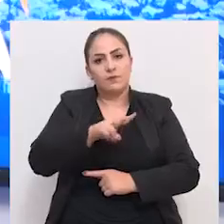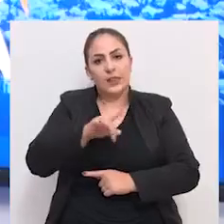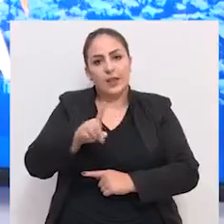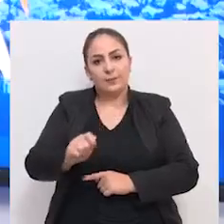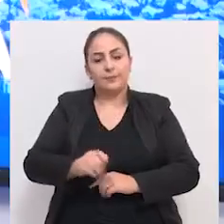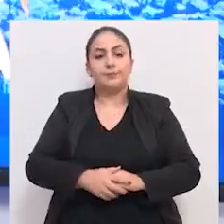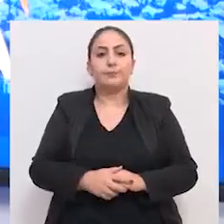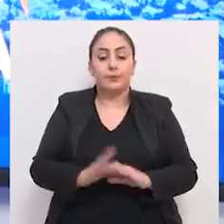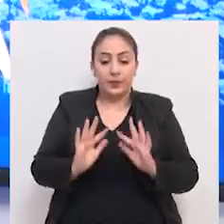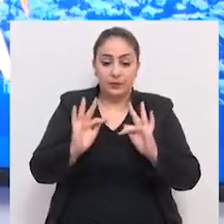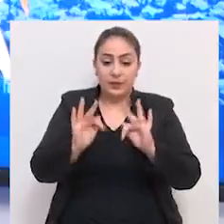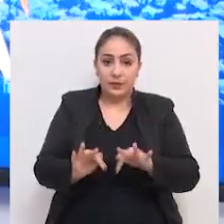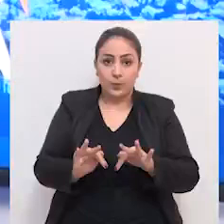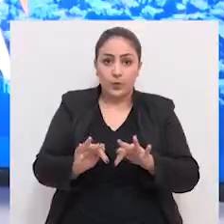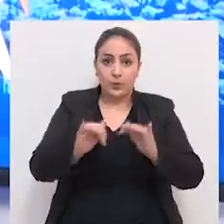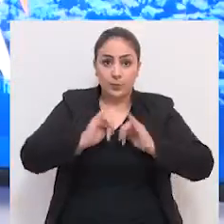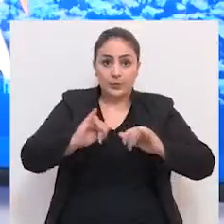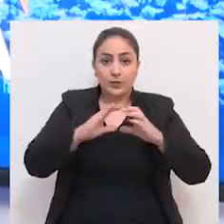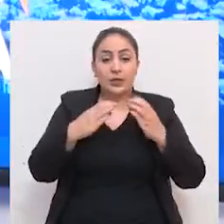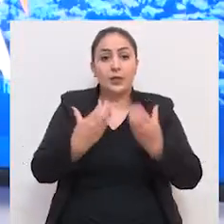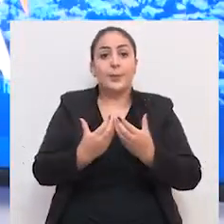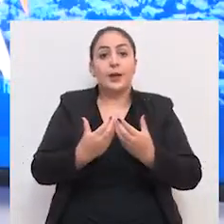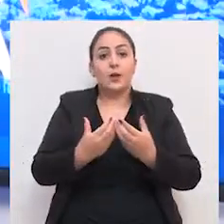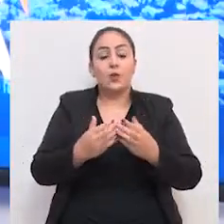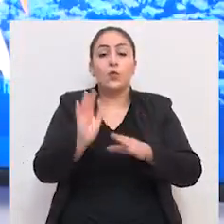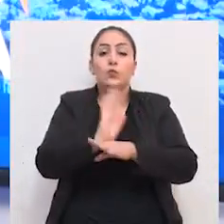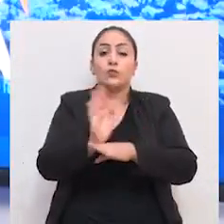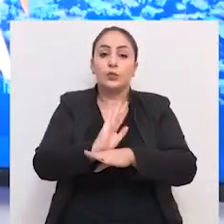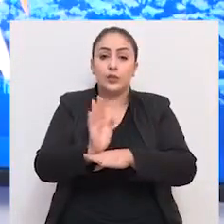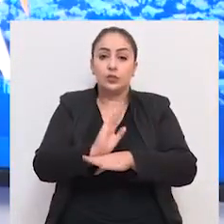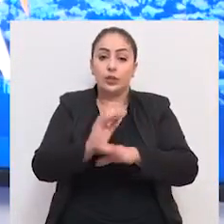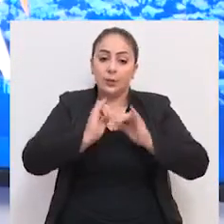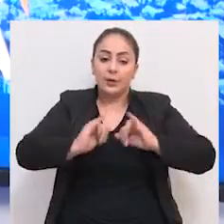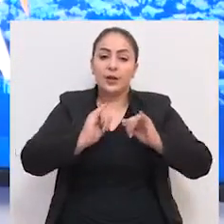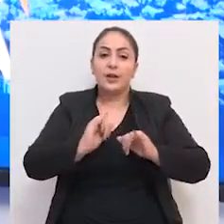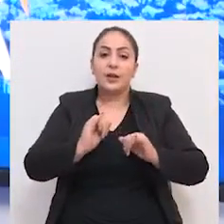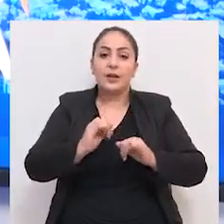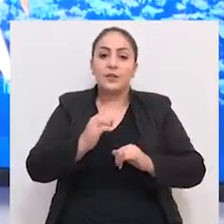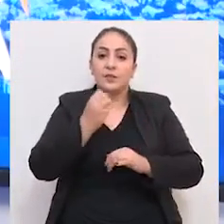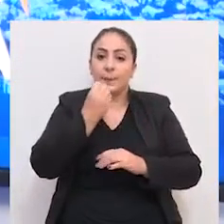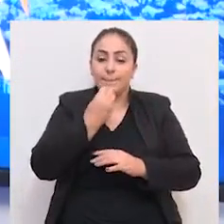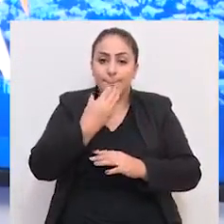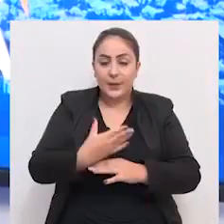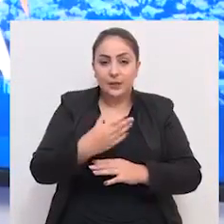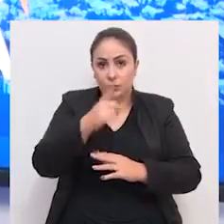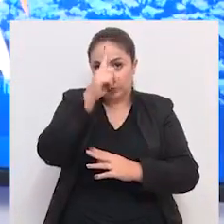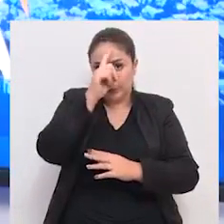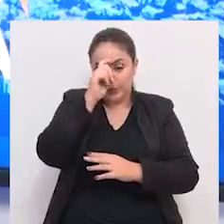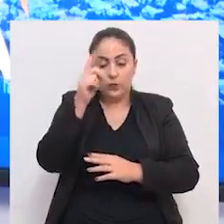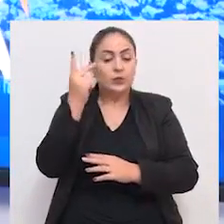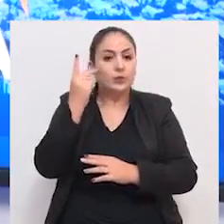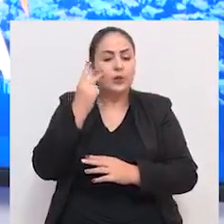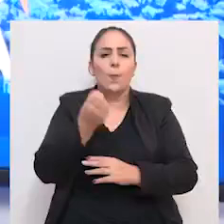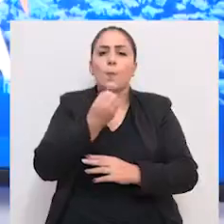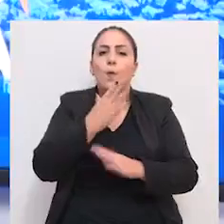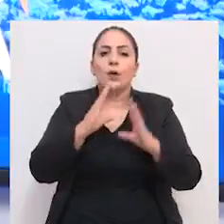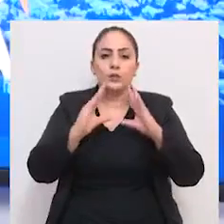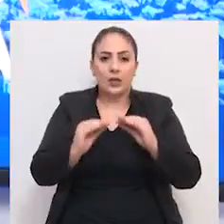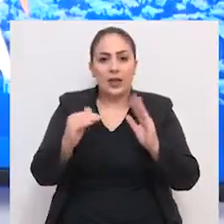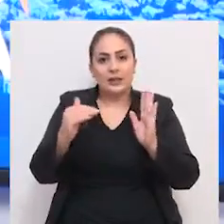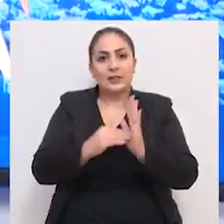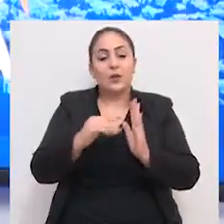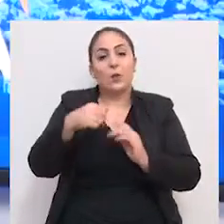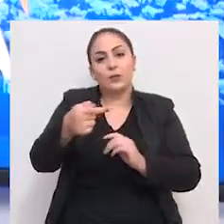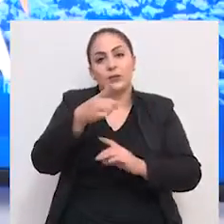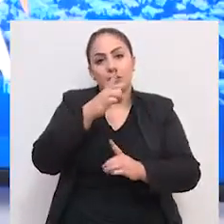vida. Encerramos o Jornal da Câmara com um vídeo da campanha Fique Bem do Hospital São Vicente de Paulo. Uma